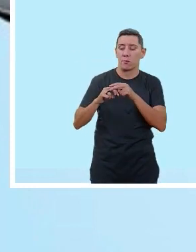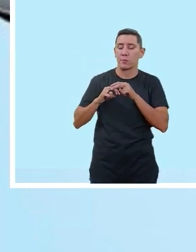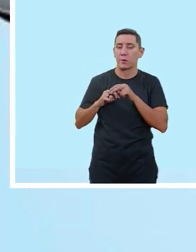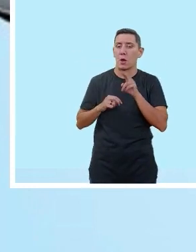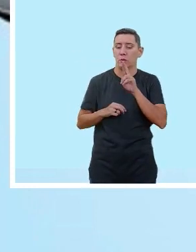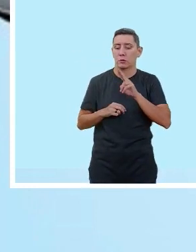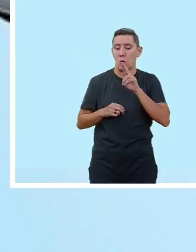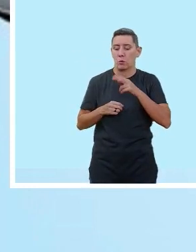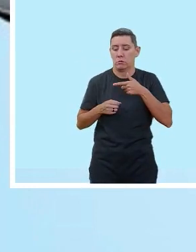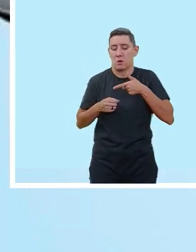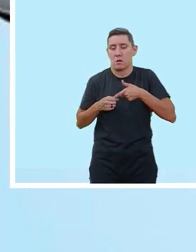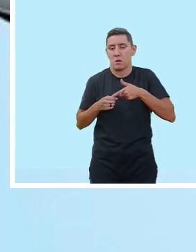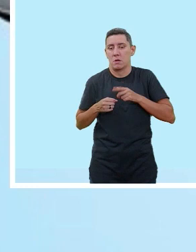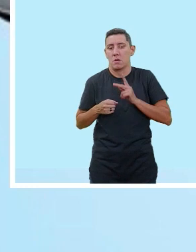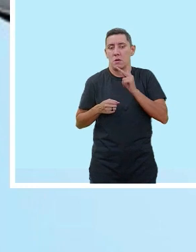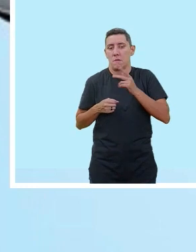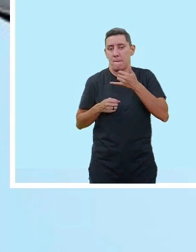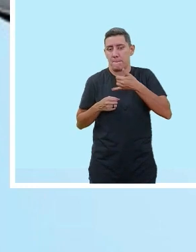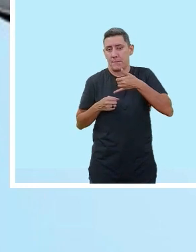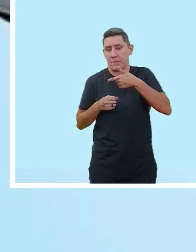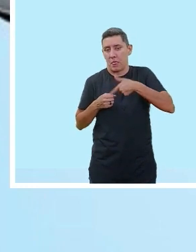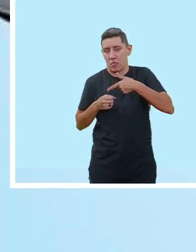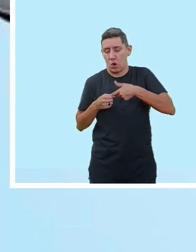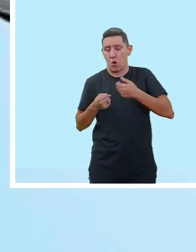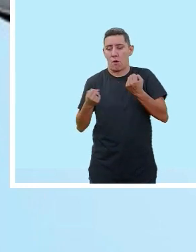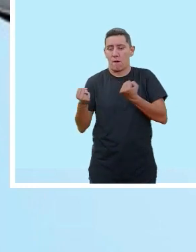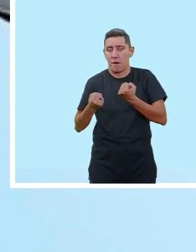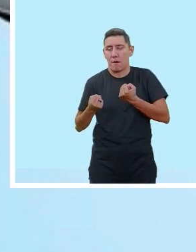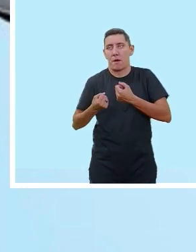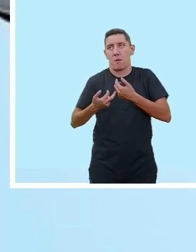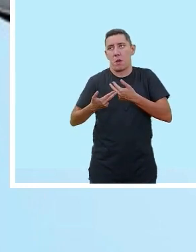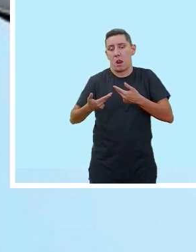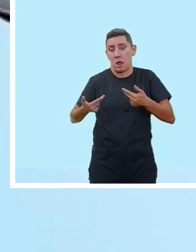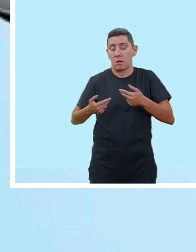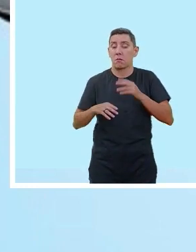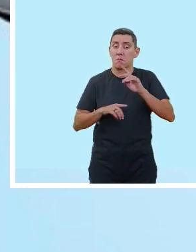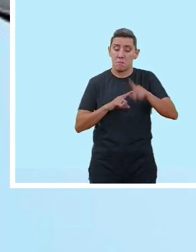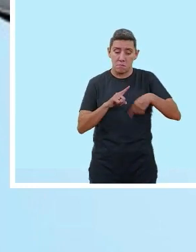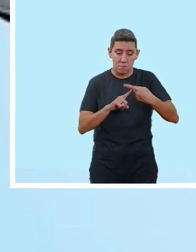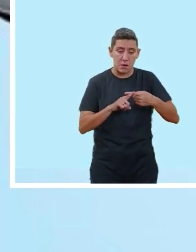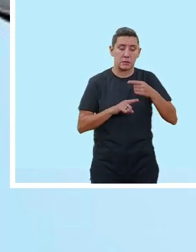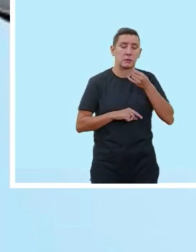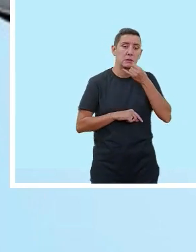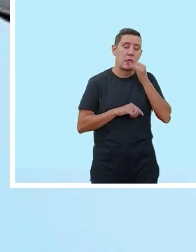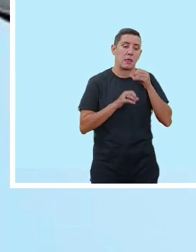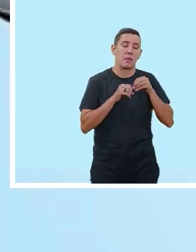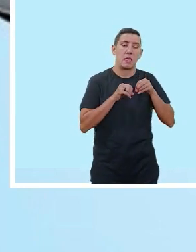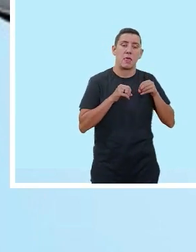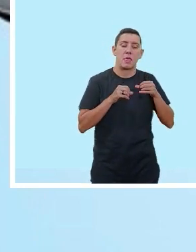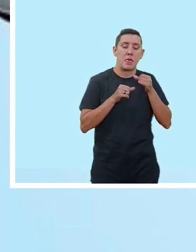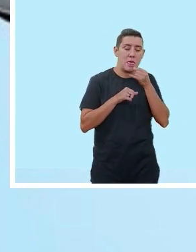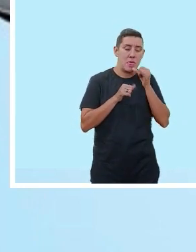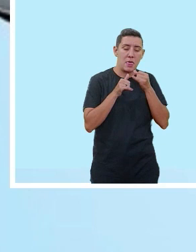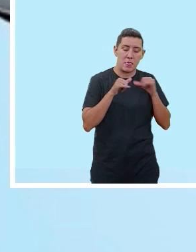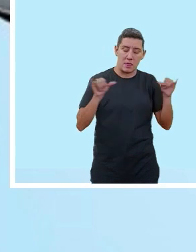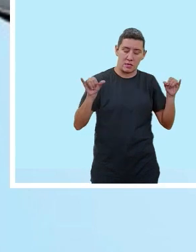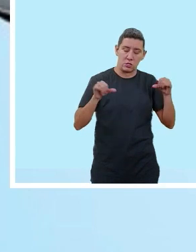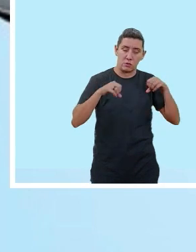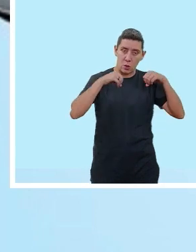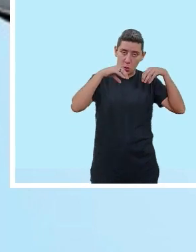na indústria e no transporte. Então, assim, a geração de energia elétrica, ela tem um impacto muito